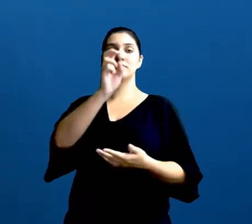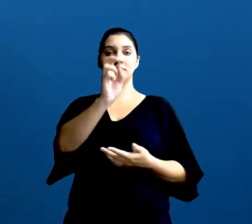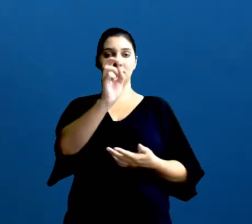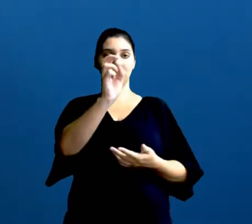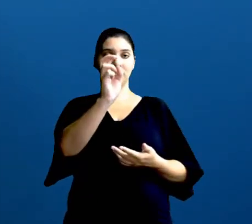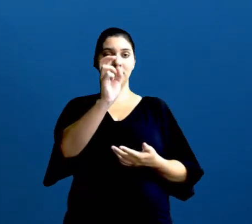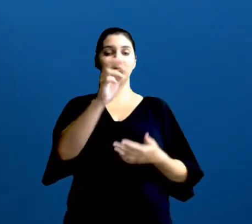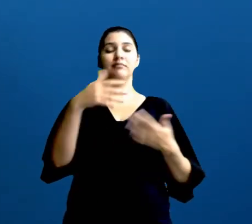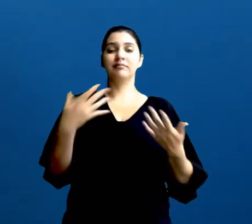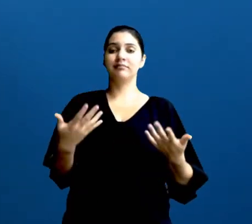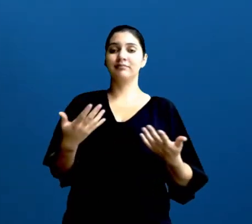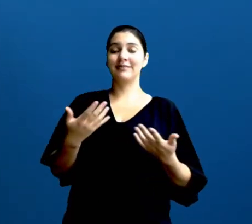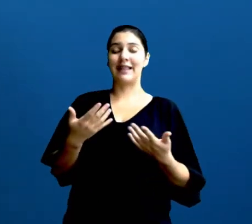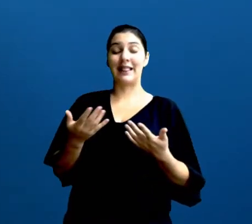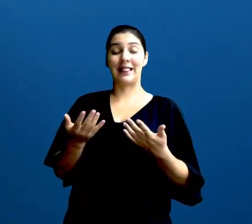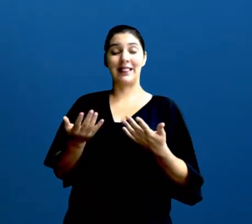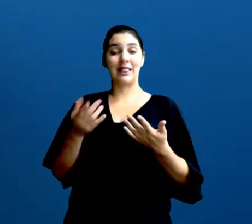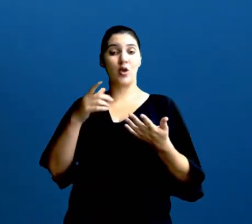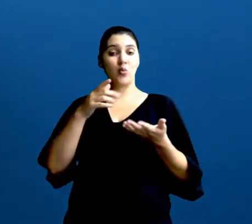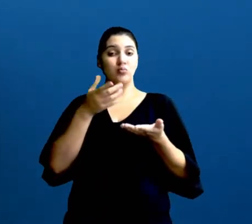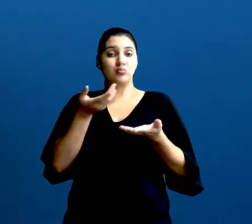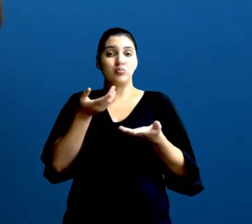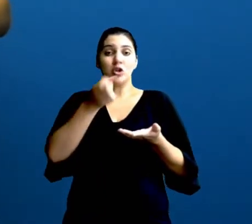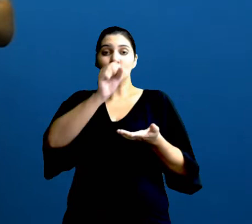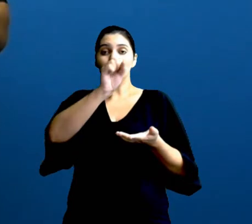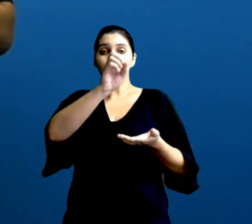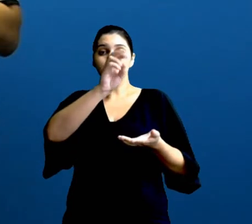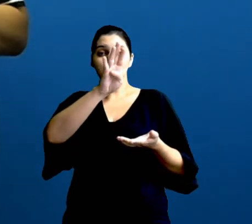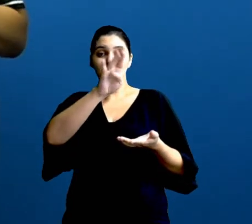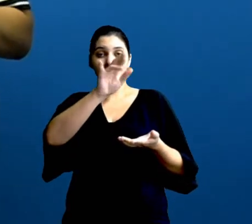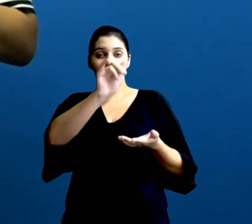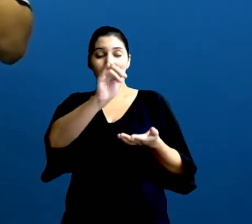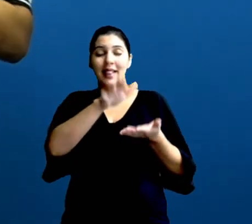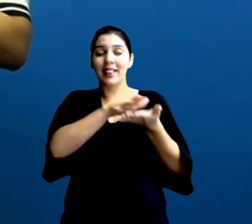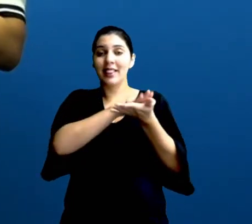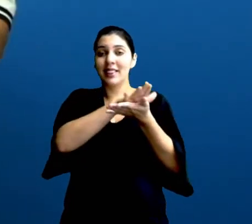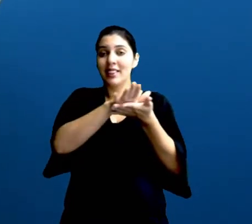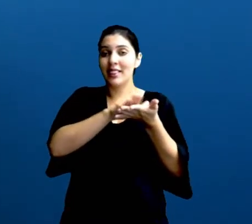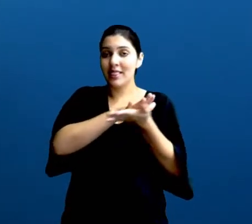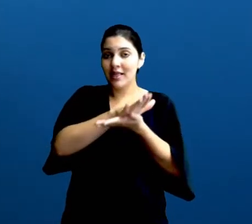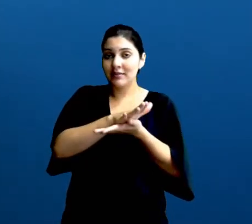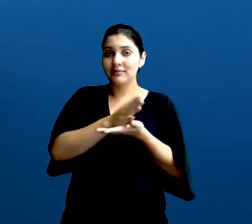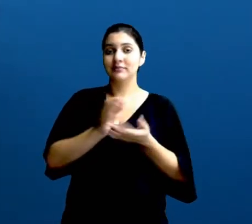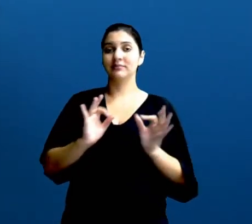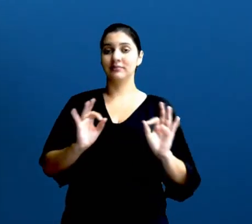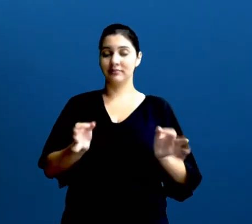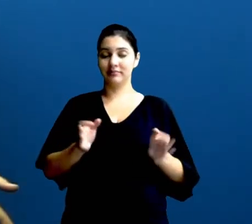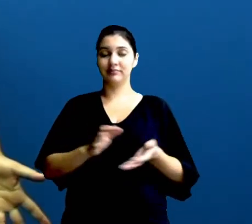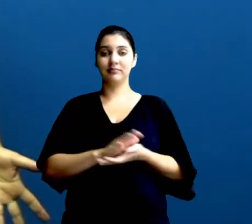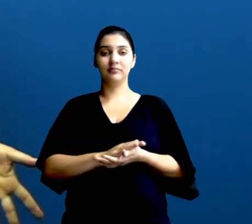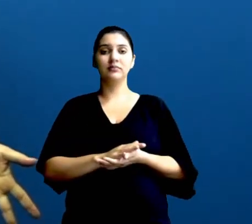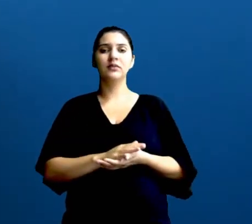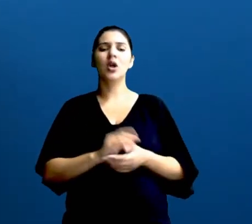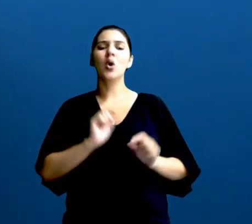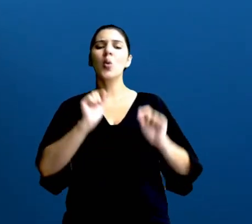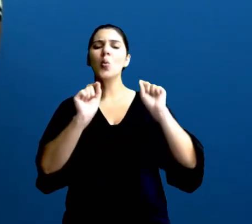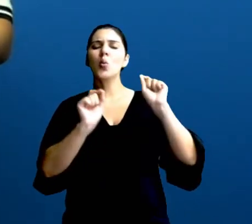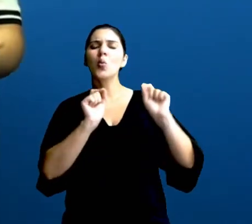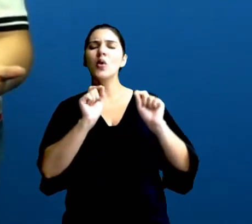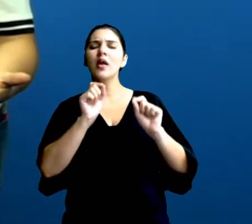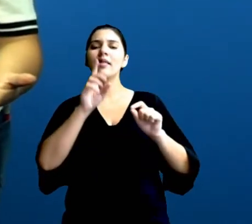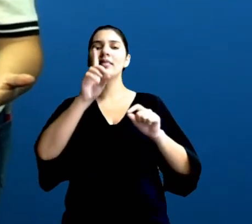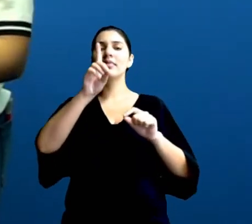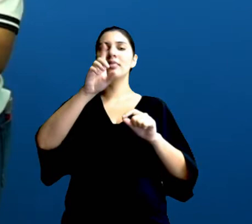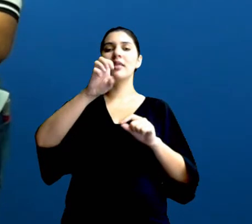5 e não vai sobrar nada, não vai ter restos, tá certo? Então, o que é a forma